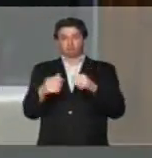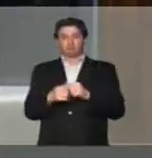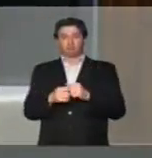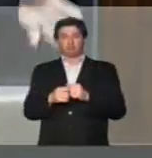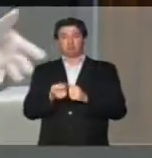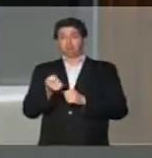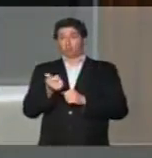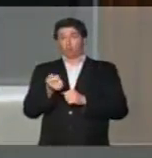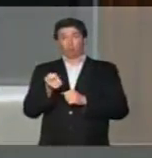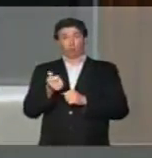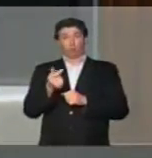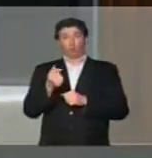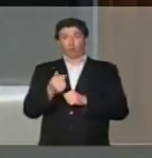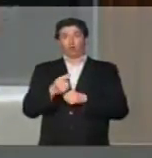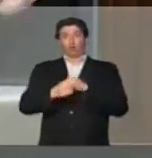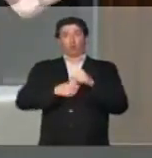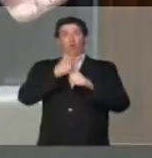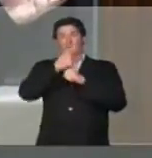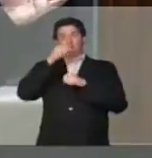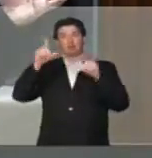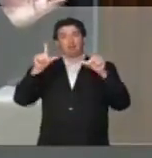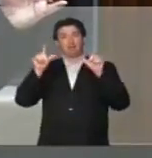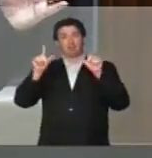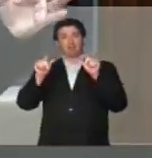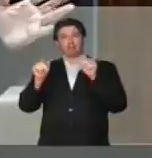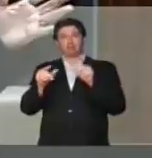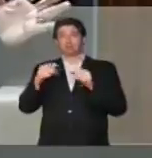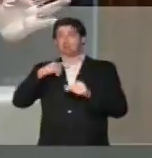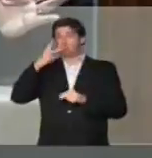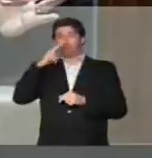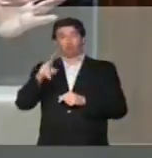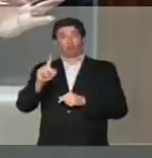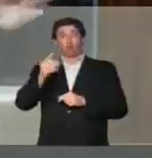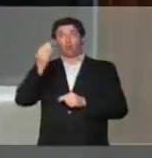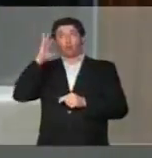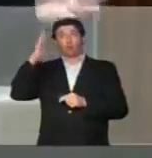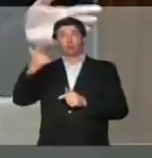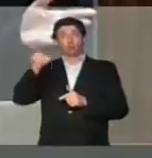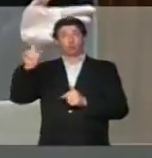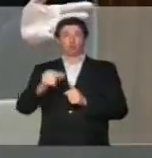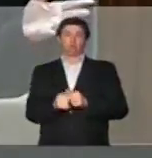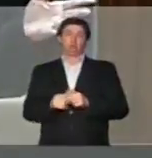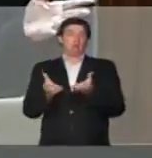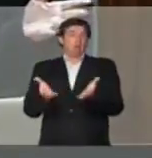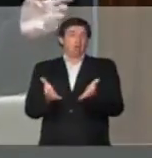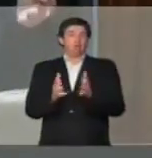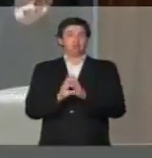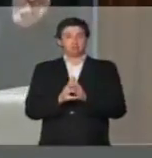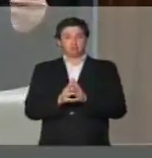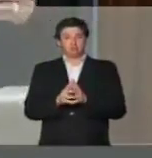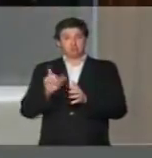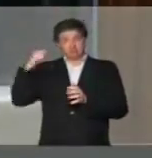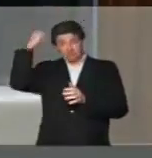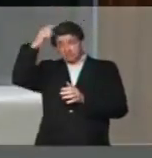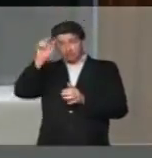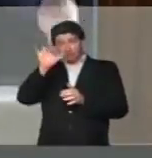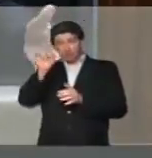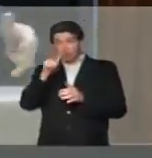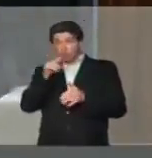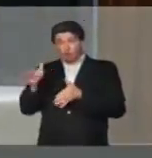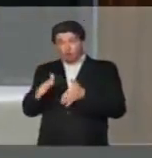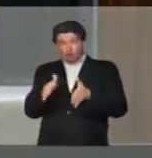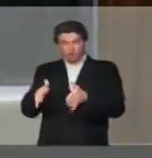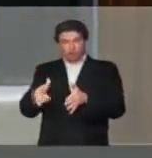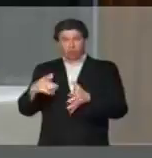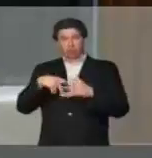sendo poucas a cada ano que passa. Eu não vejo outra saída. É essa. Se o Rio São Francisco